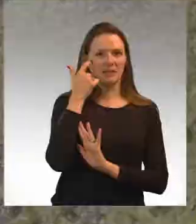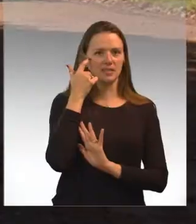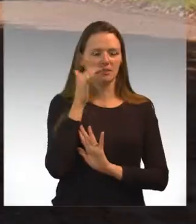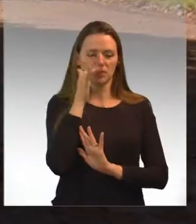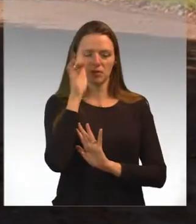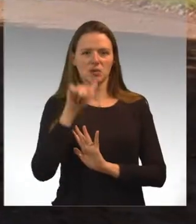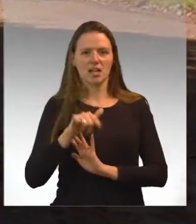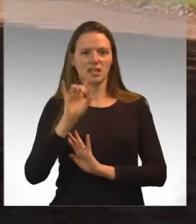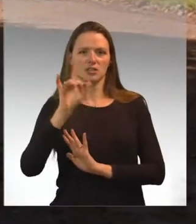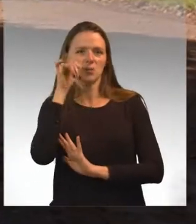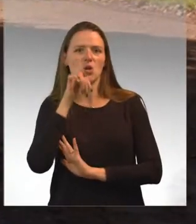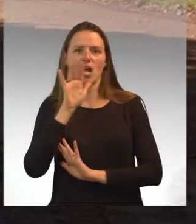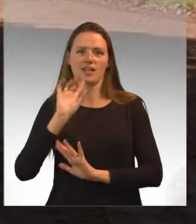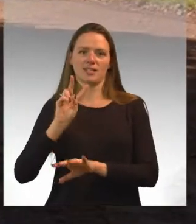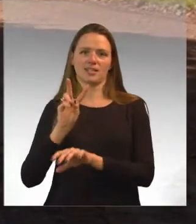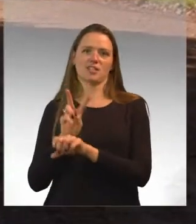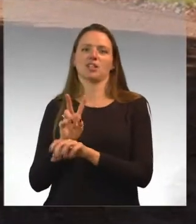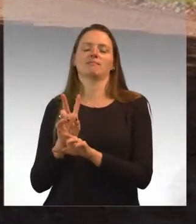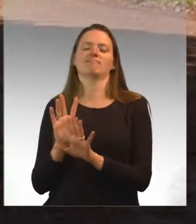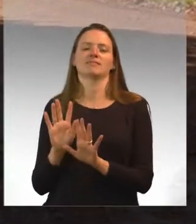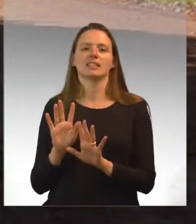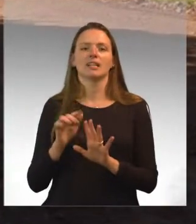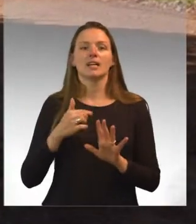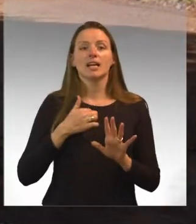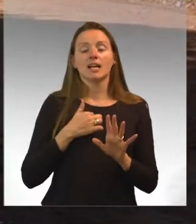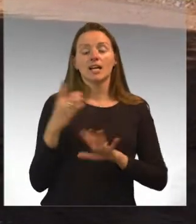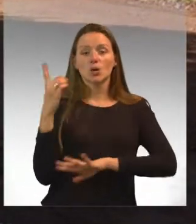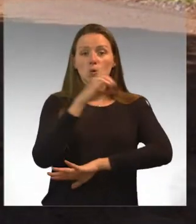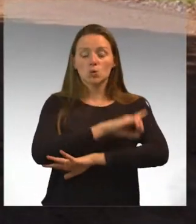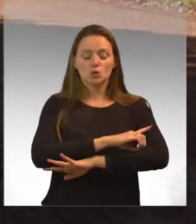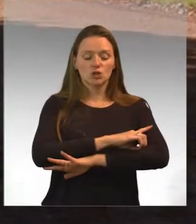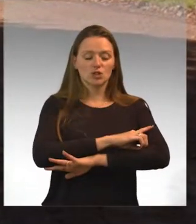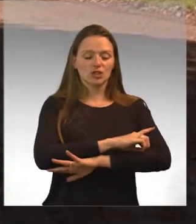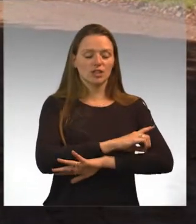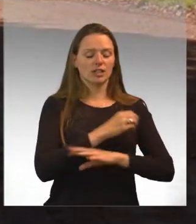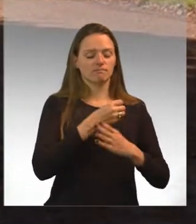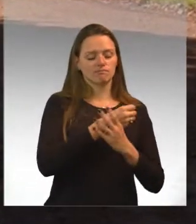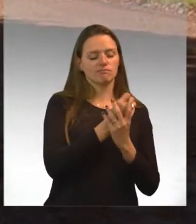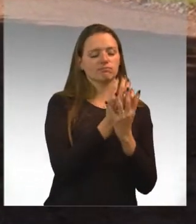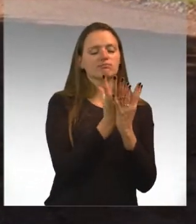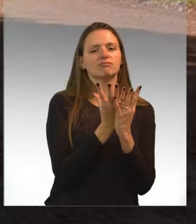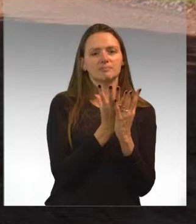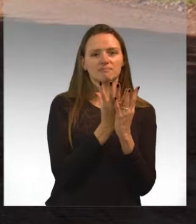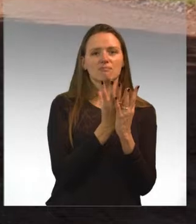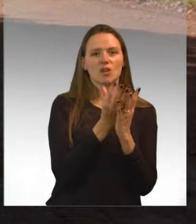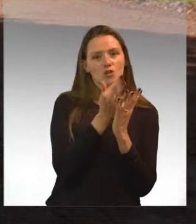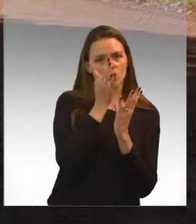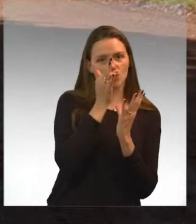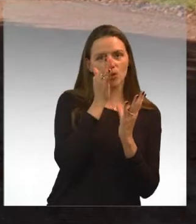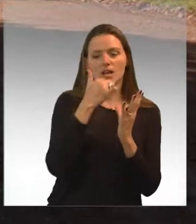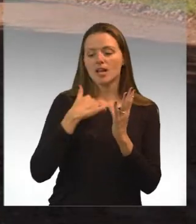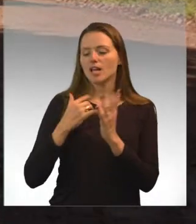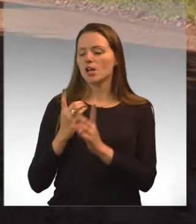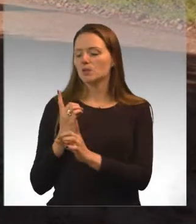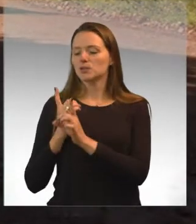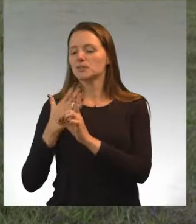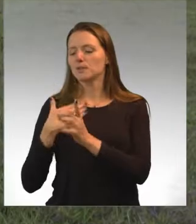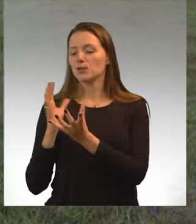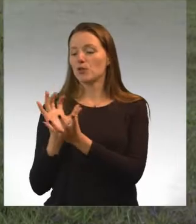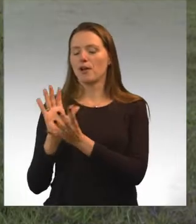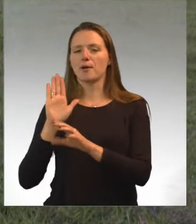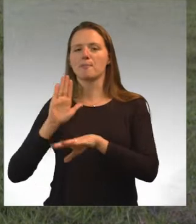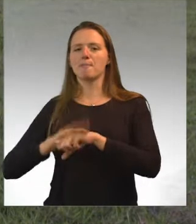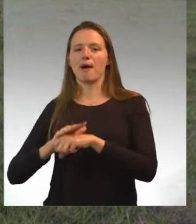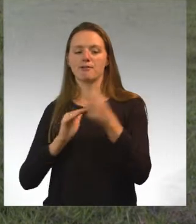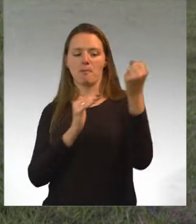E um dia eu vinha carregando um buquê de flores para minha mãe, encontrei com o meu colega mais machão.